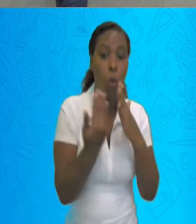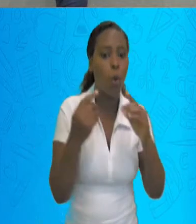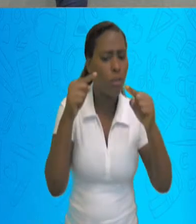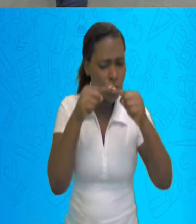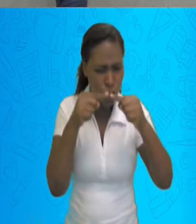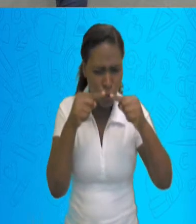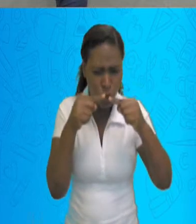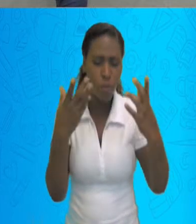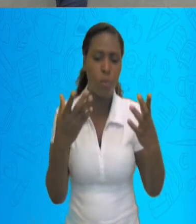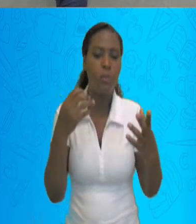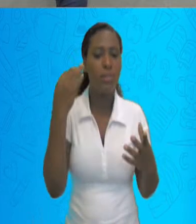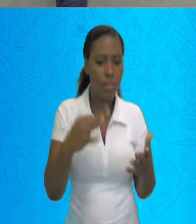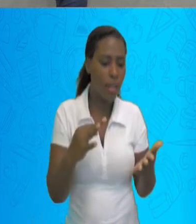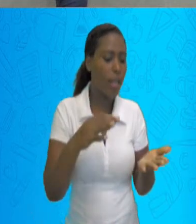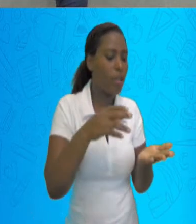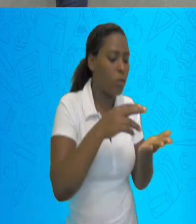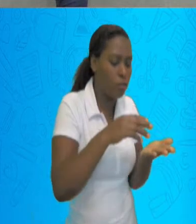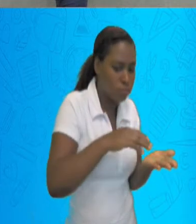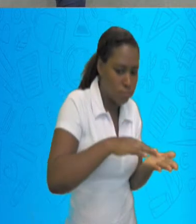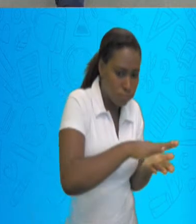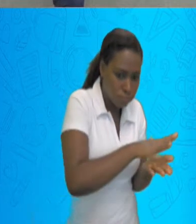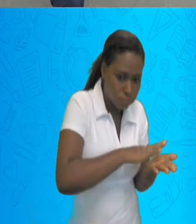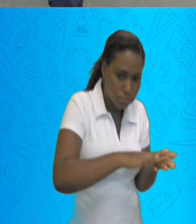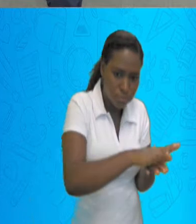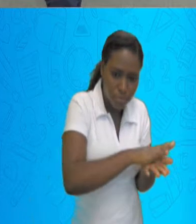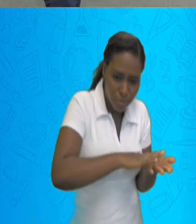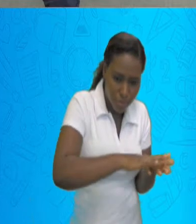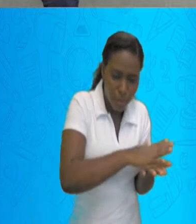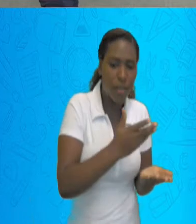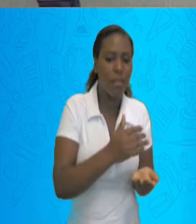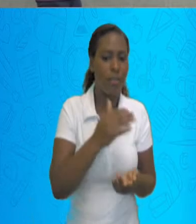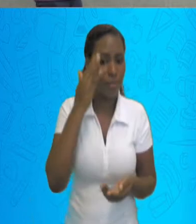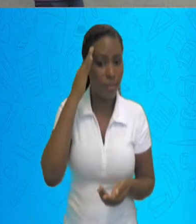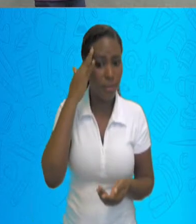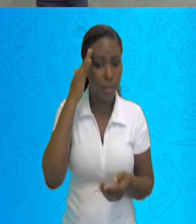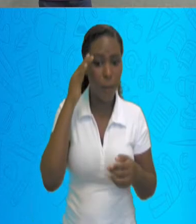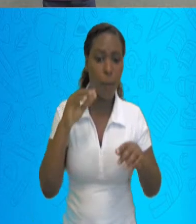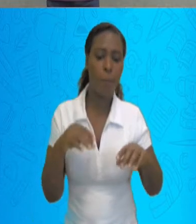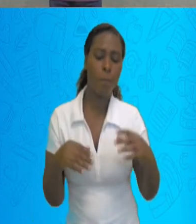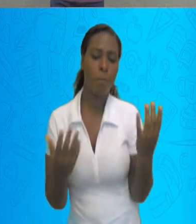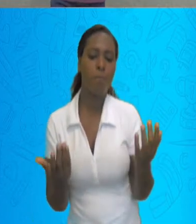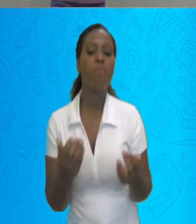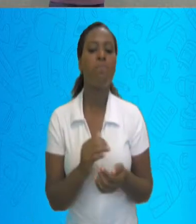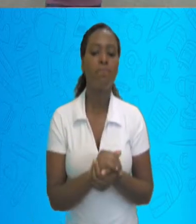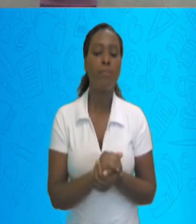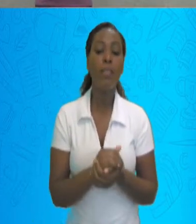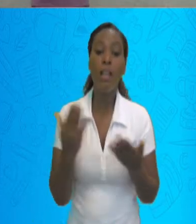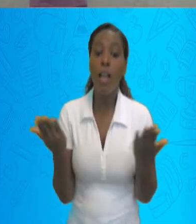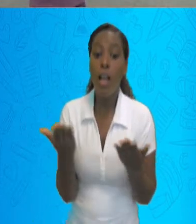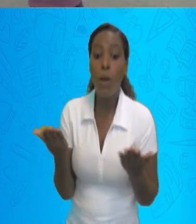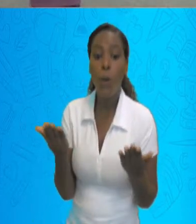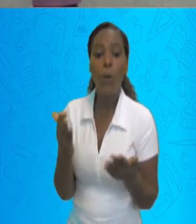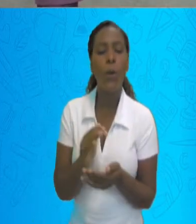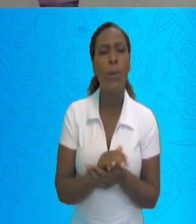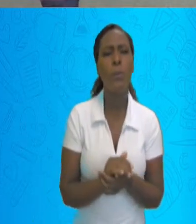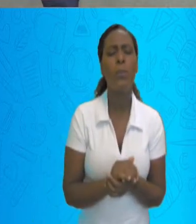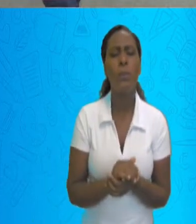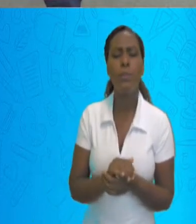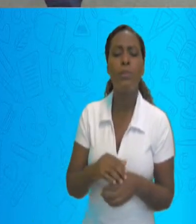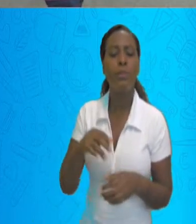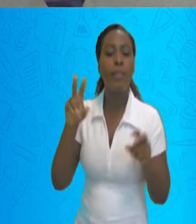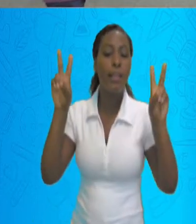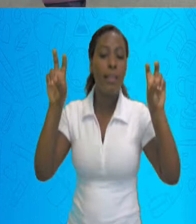plana, e a parte preta aqui é a parte que mostra os segmentos de reta. Agora vamos falar sobre